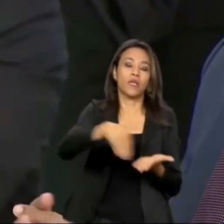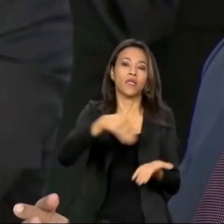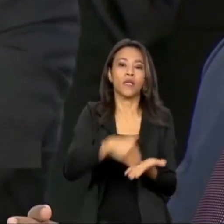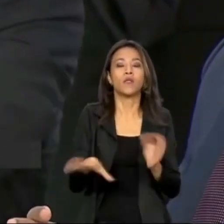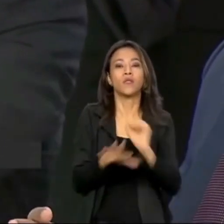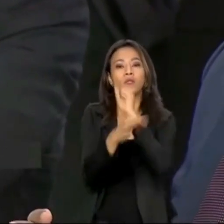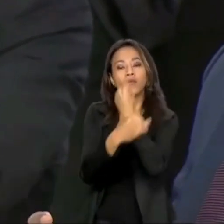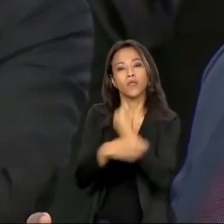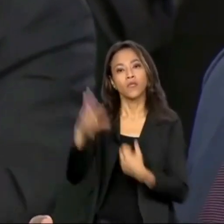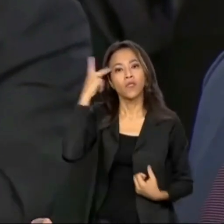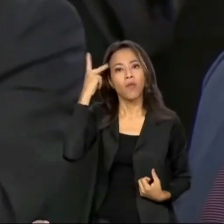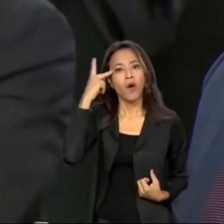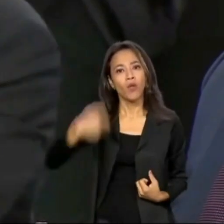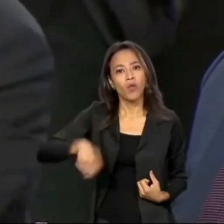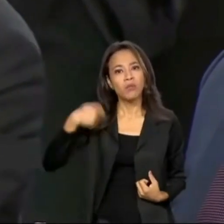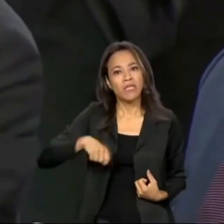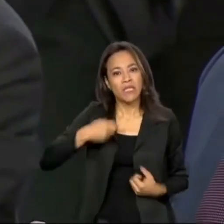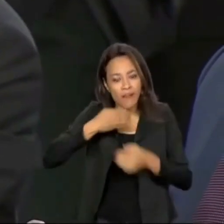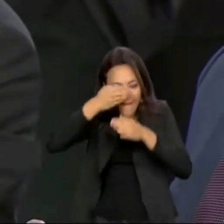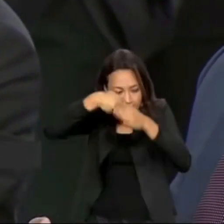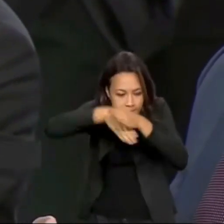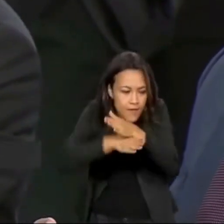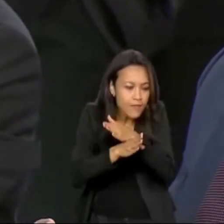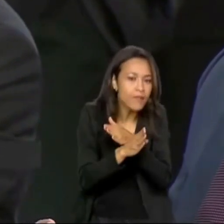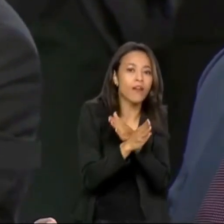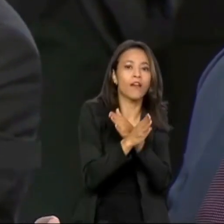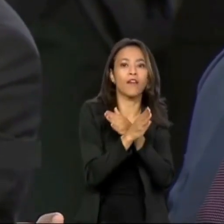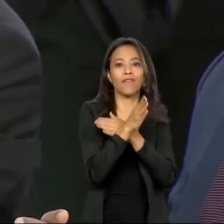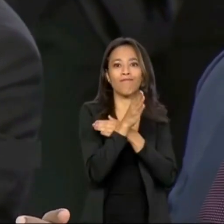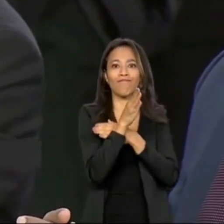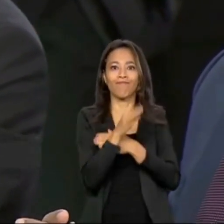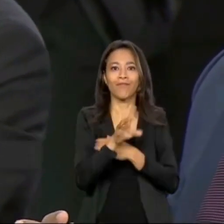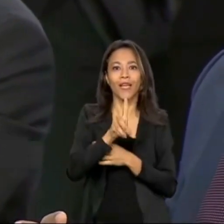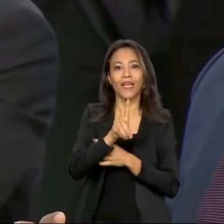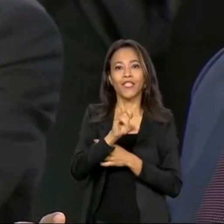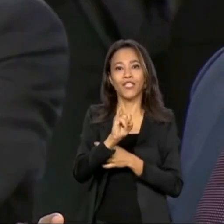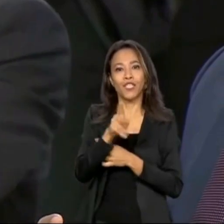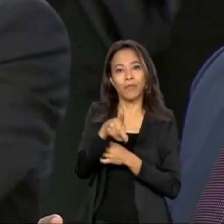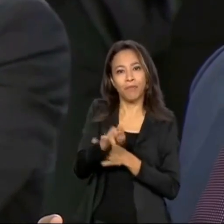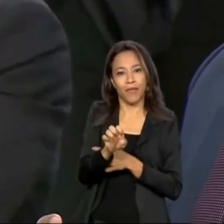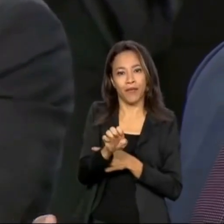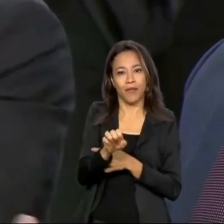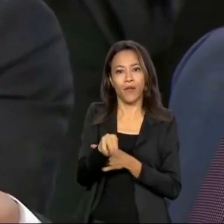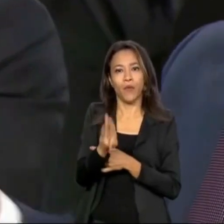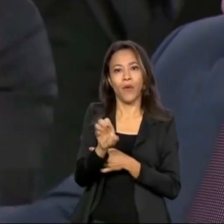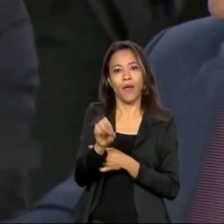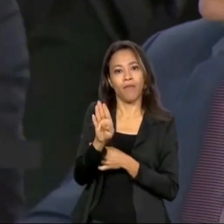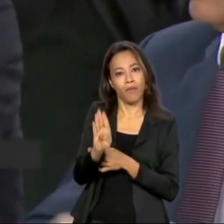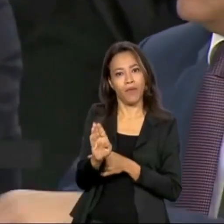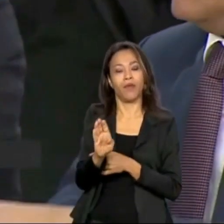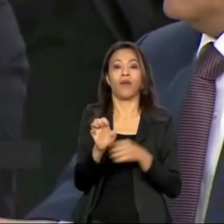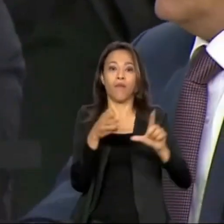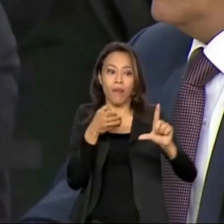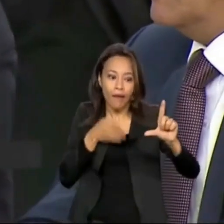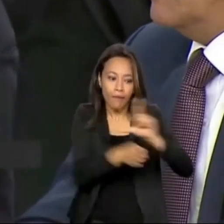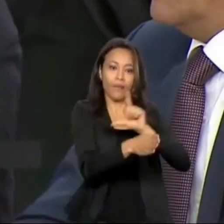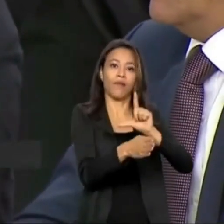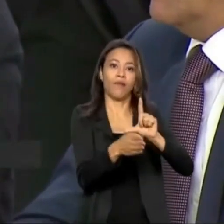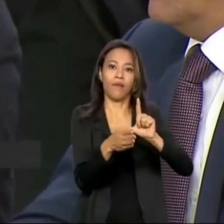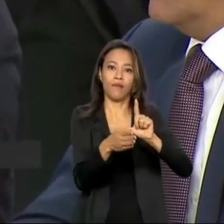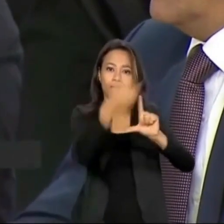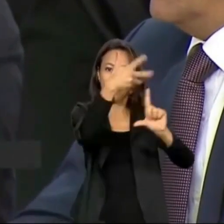Justiça, nós precisávamos infiltrar pessoas na Deep Web para, a partir disso,